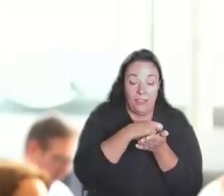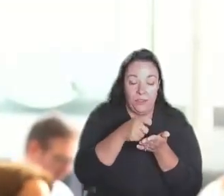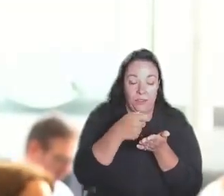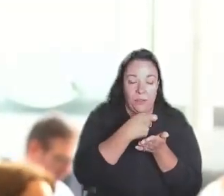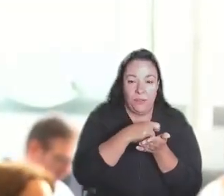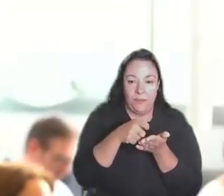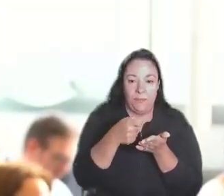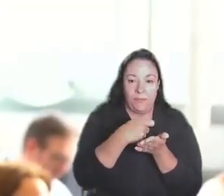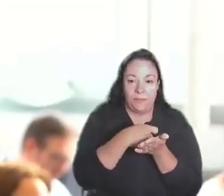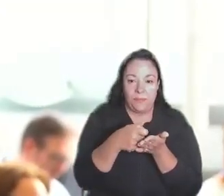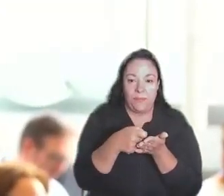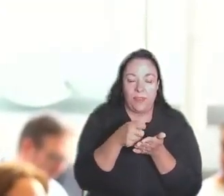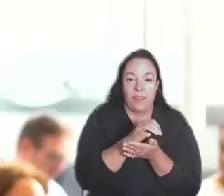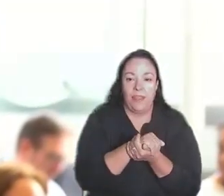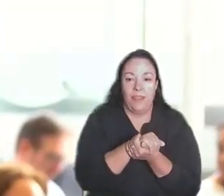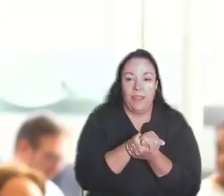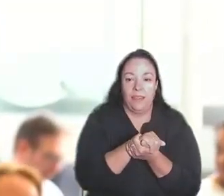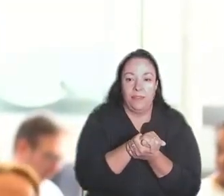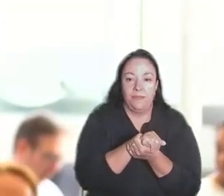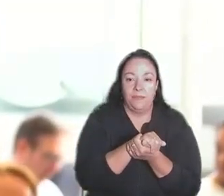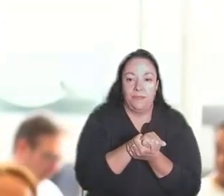pela Gestalt,